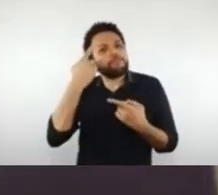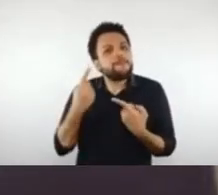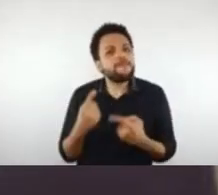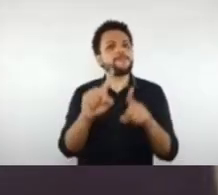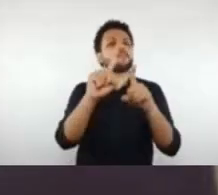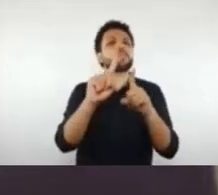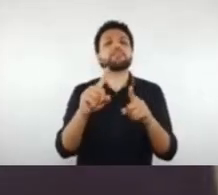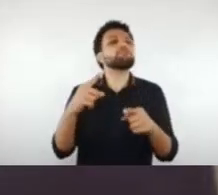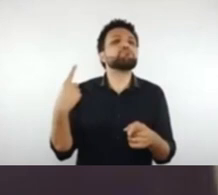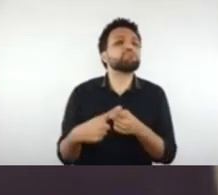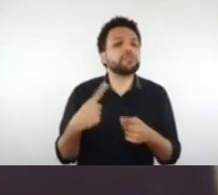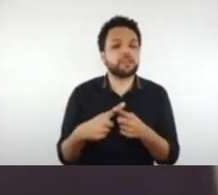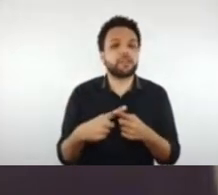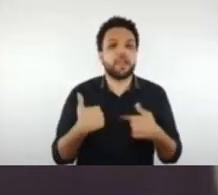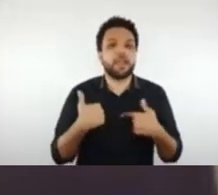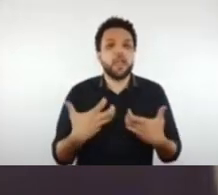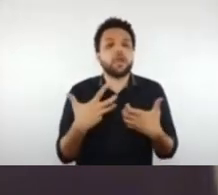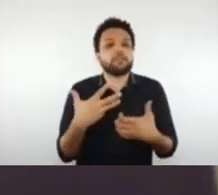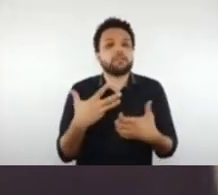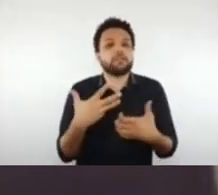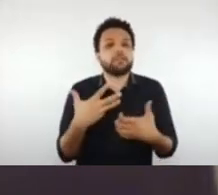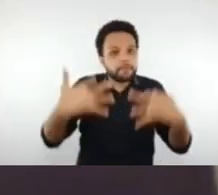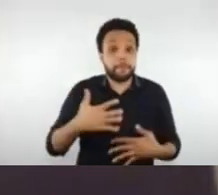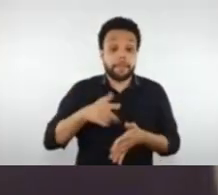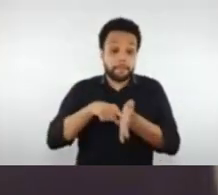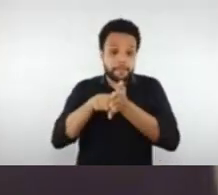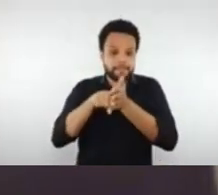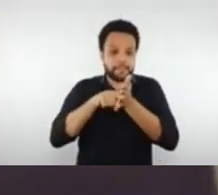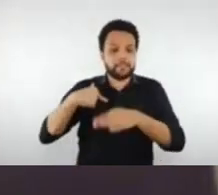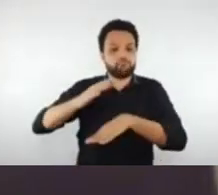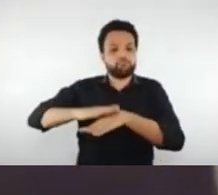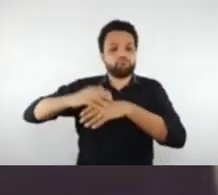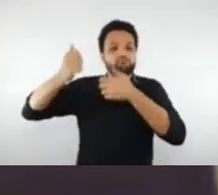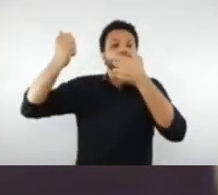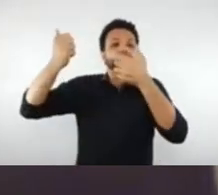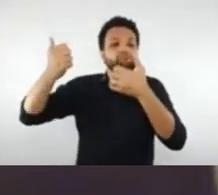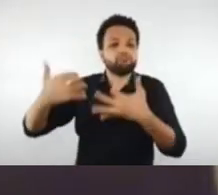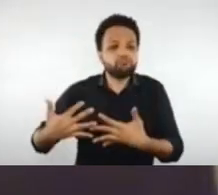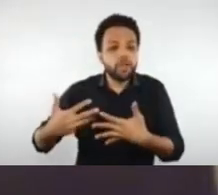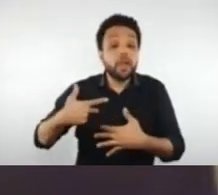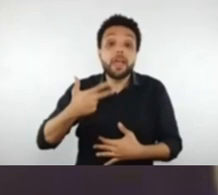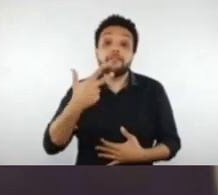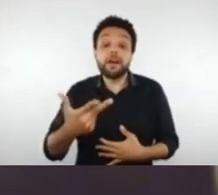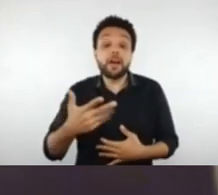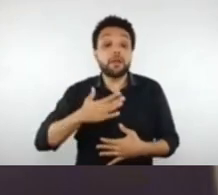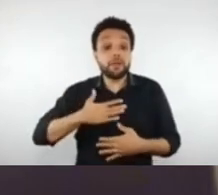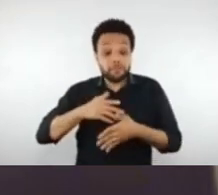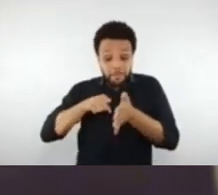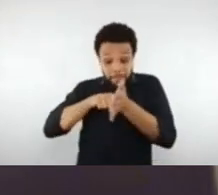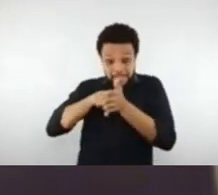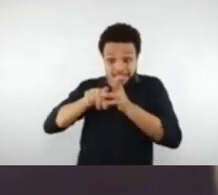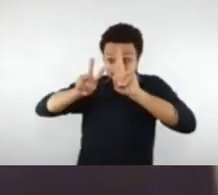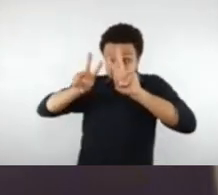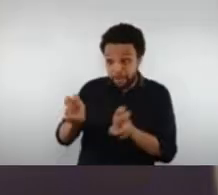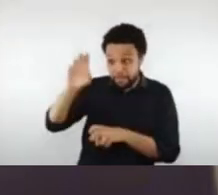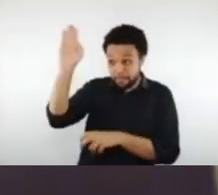quando eu tento de explicar minha pesquisa, eu digo que não faço pesquisa do Brasil, que